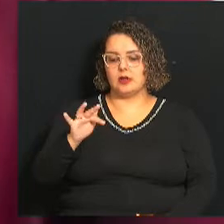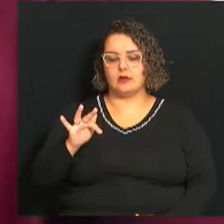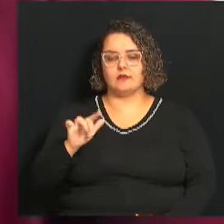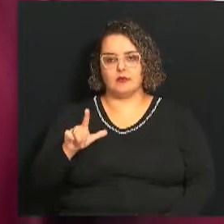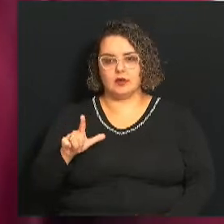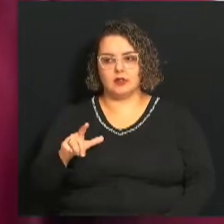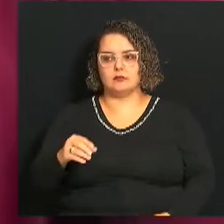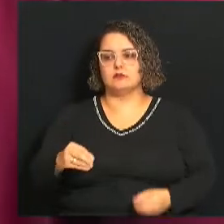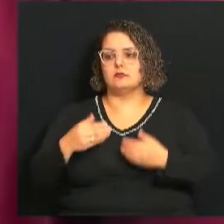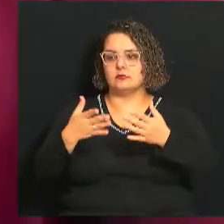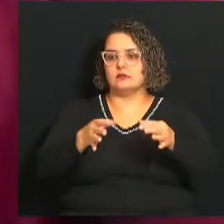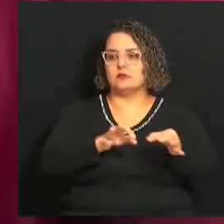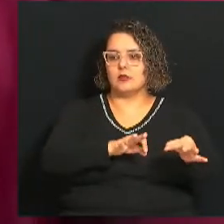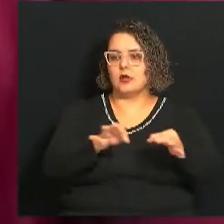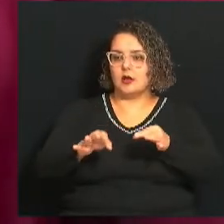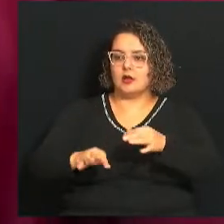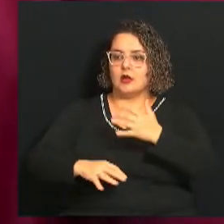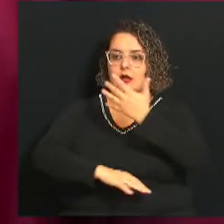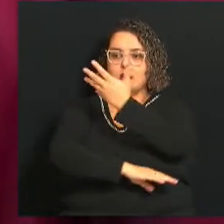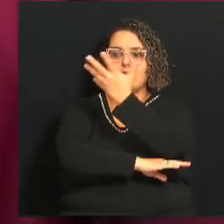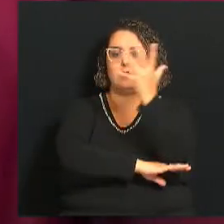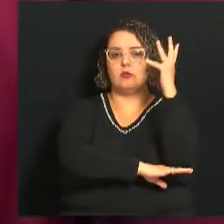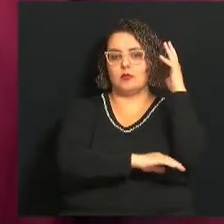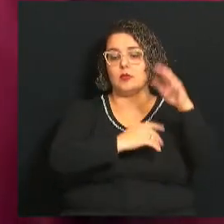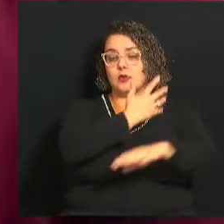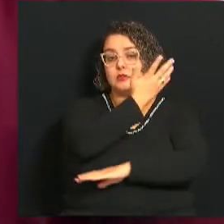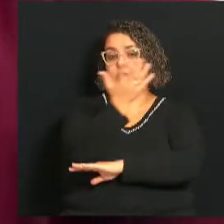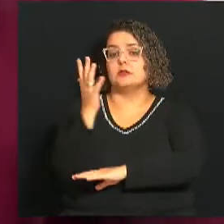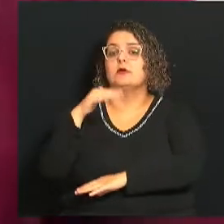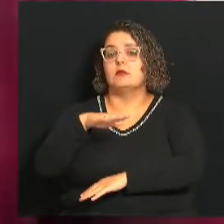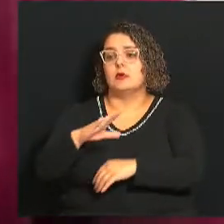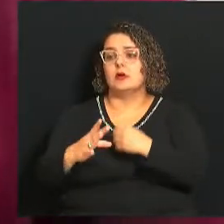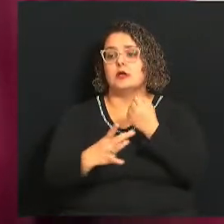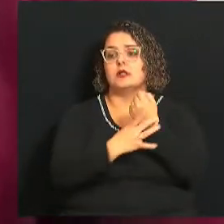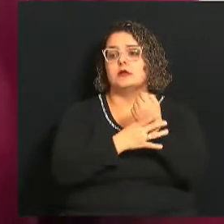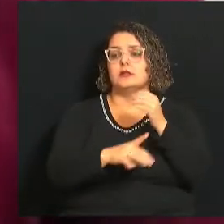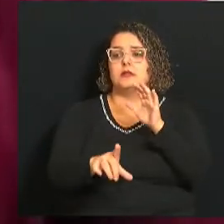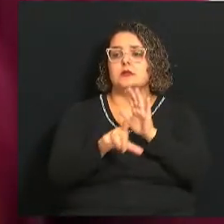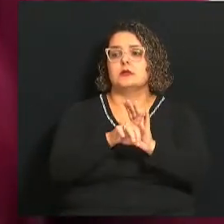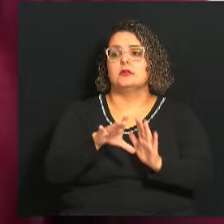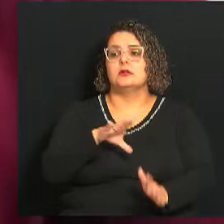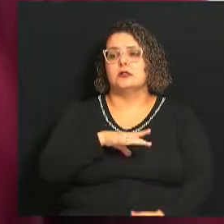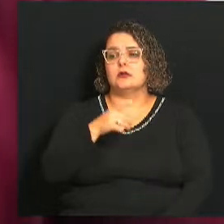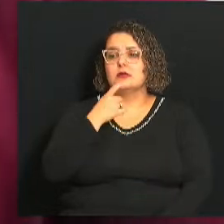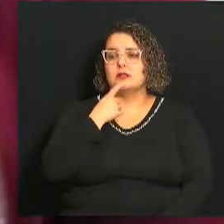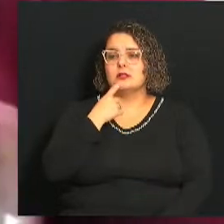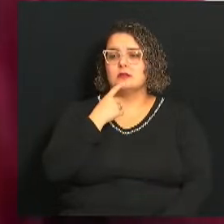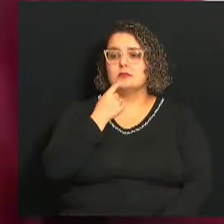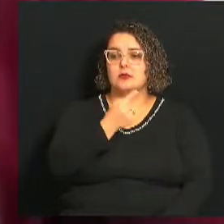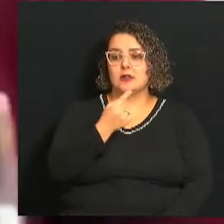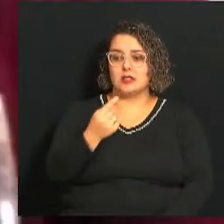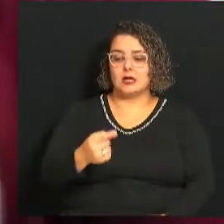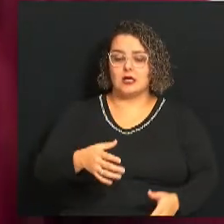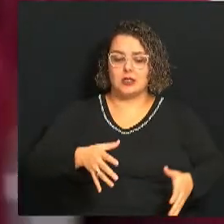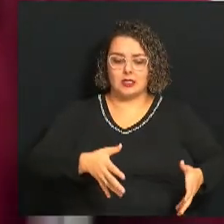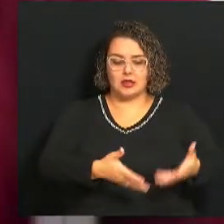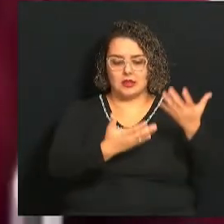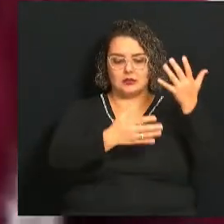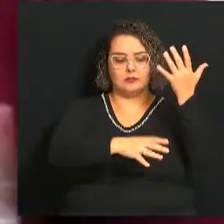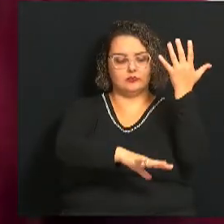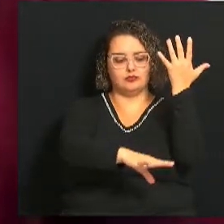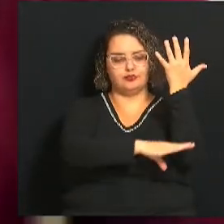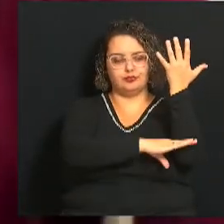denominado Arborização Mais Segura, onde, de acordo com a lei municipal, se eu não me engano, Campinas, para cada extração de árvore, tem